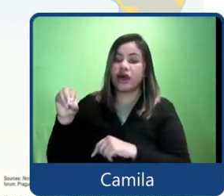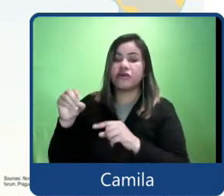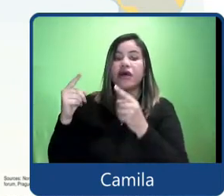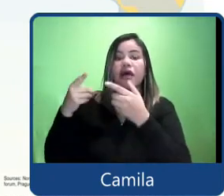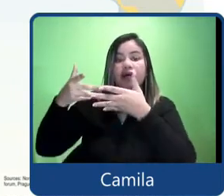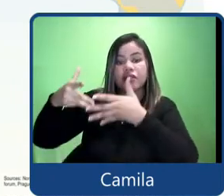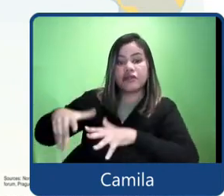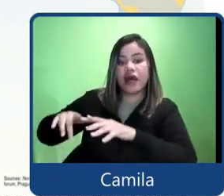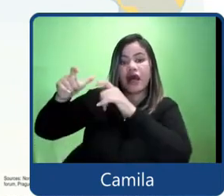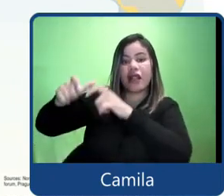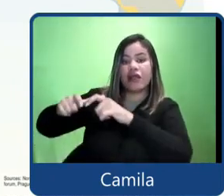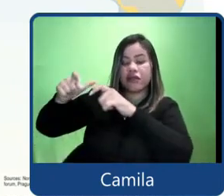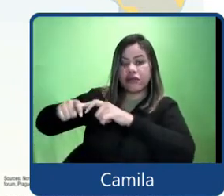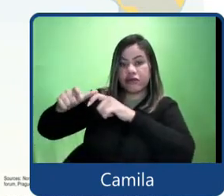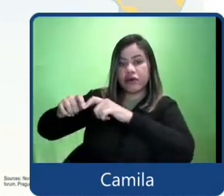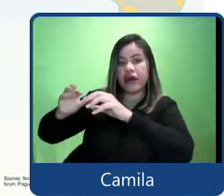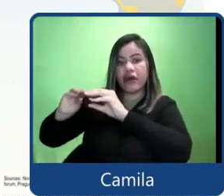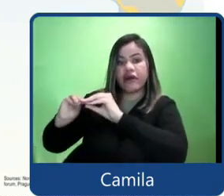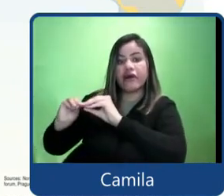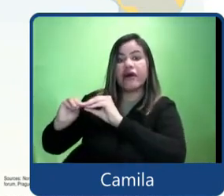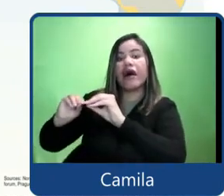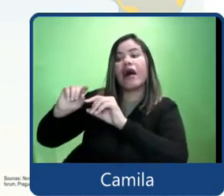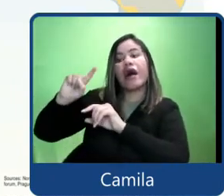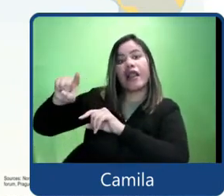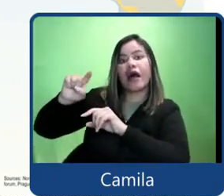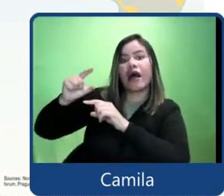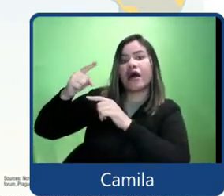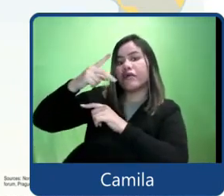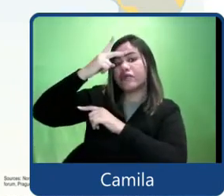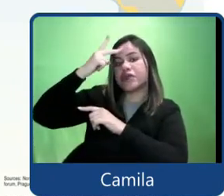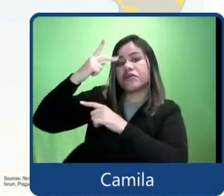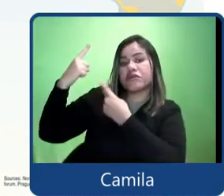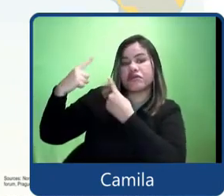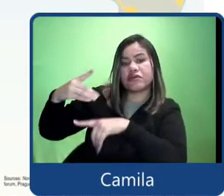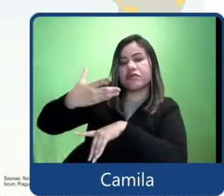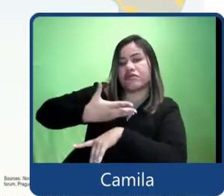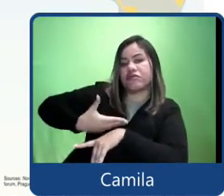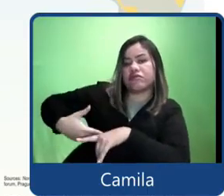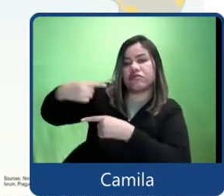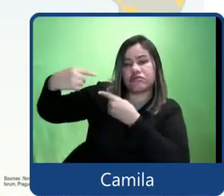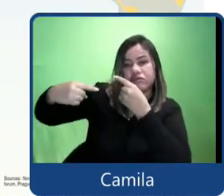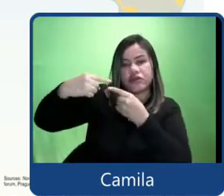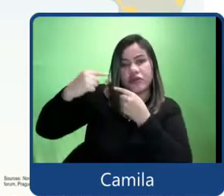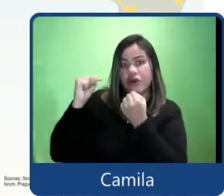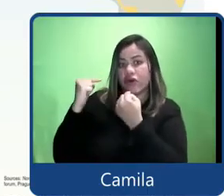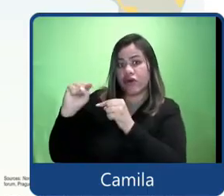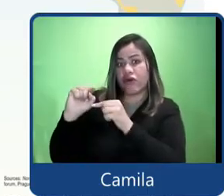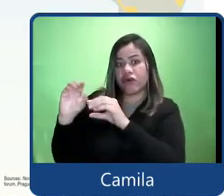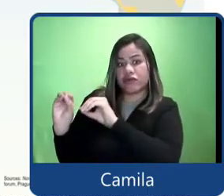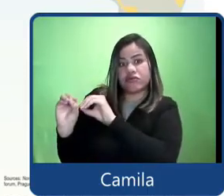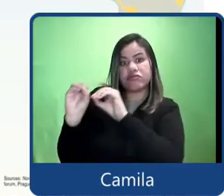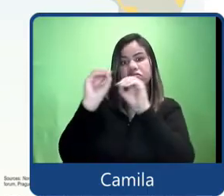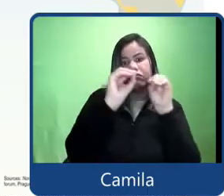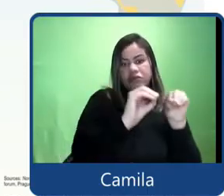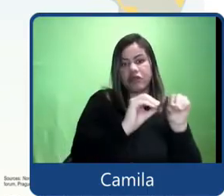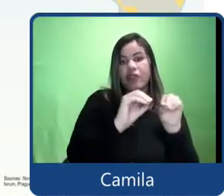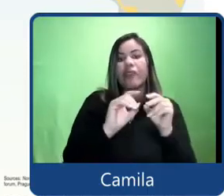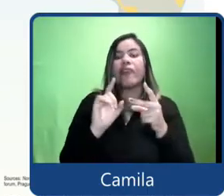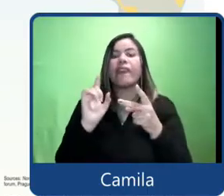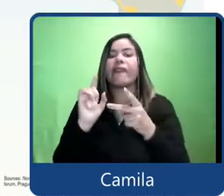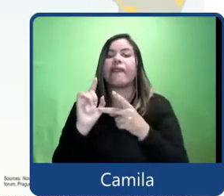questões políticas, de perseguição. E no caso dos que saem por algum desastre ambiental, alguma coisa assim,